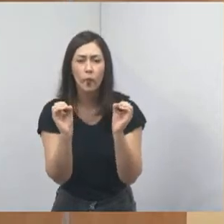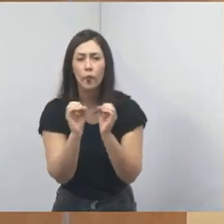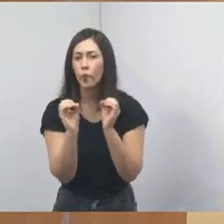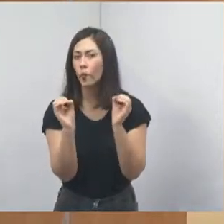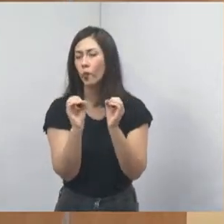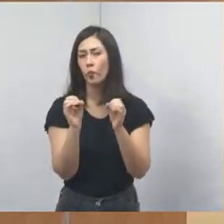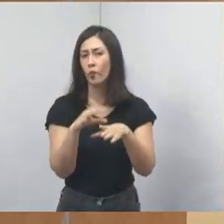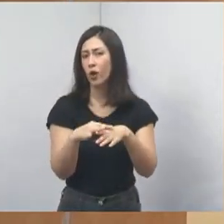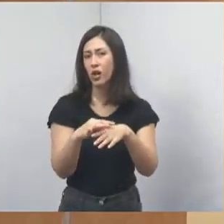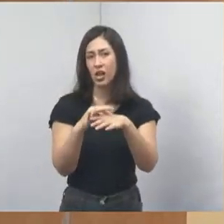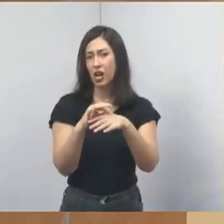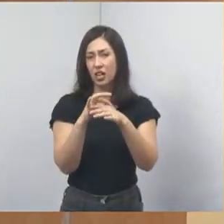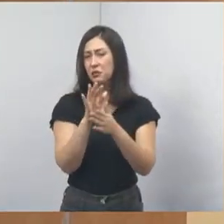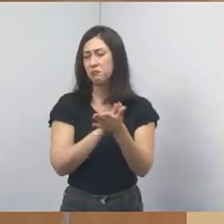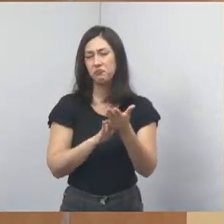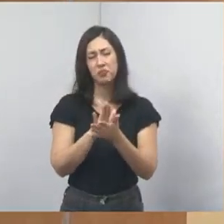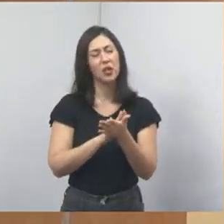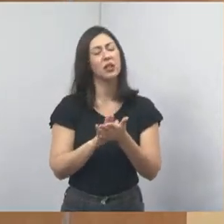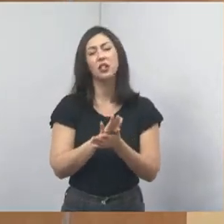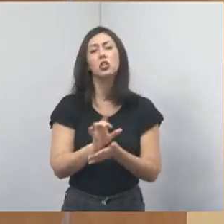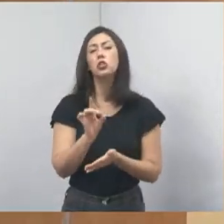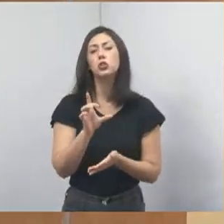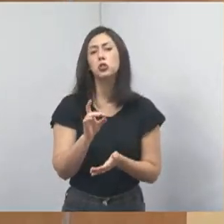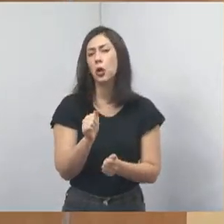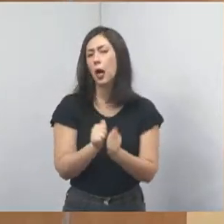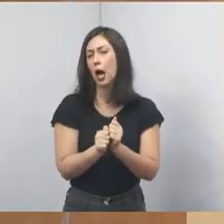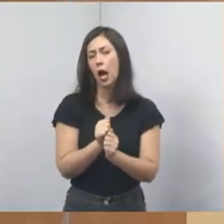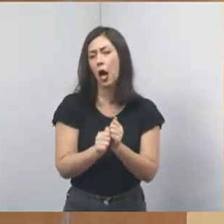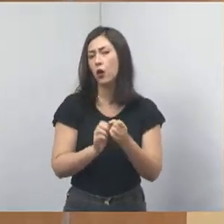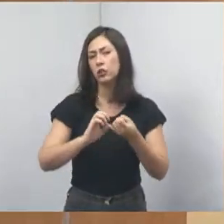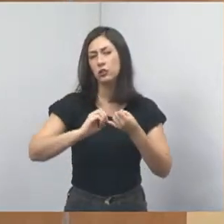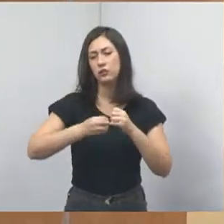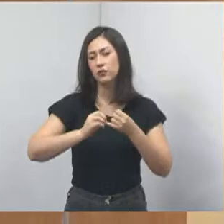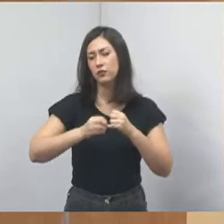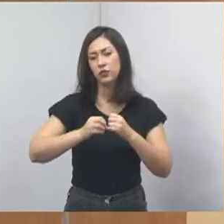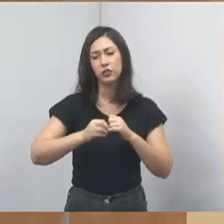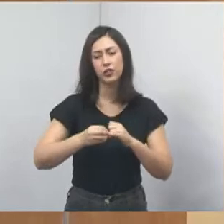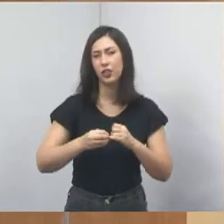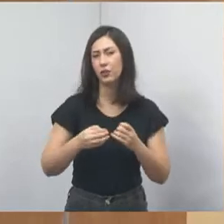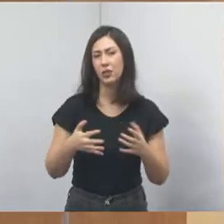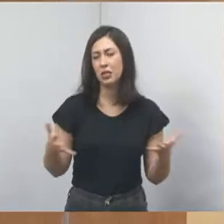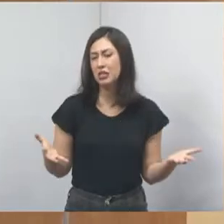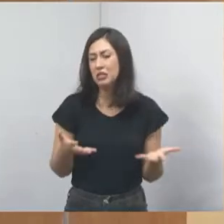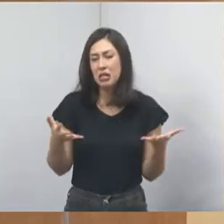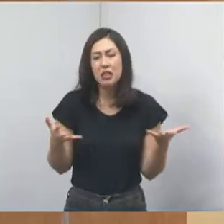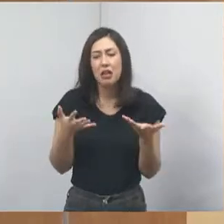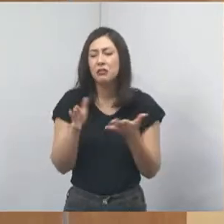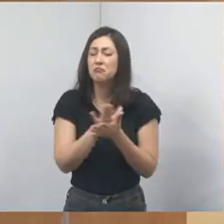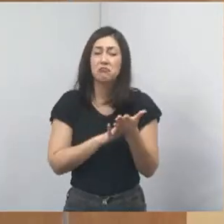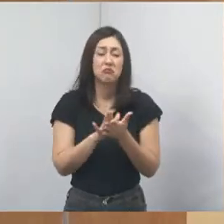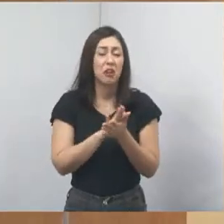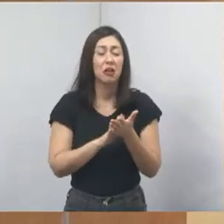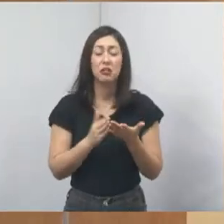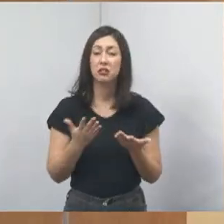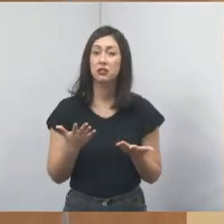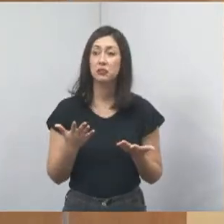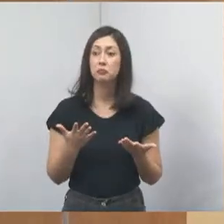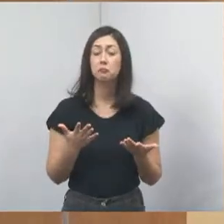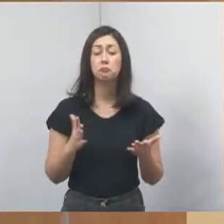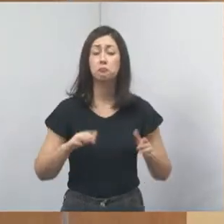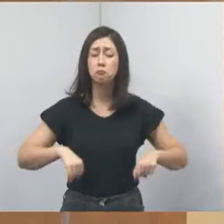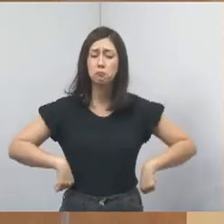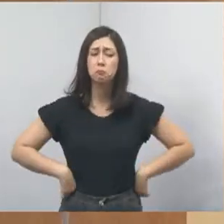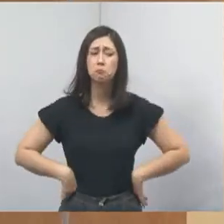Ela faz arroz, feijão e depende de alguém que possa levar para ela algum legumes, alguma mistura.